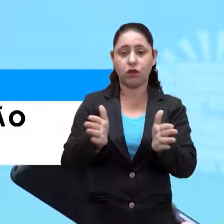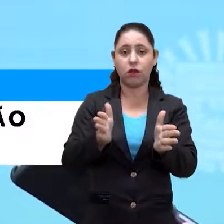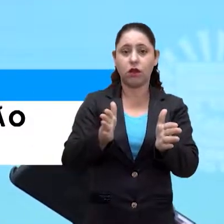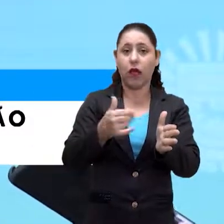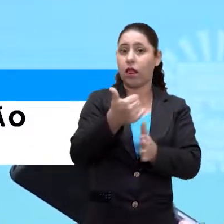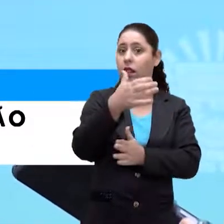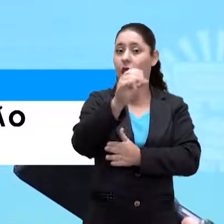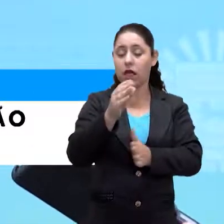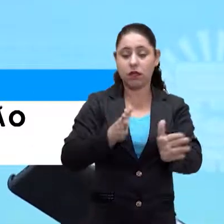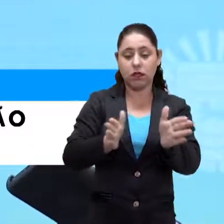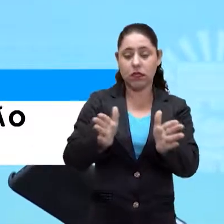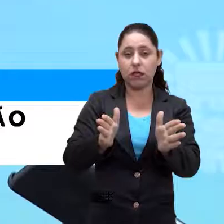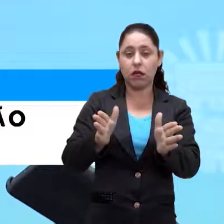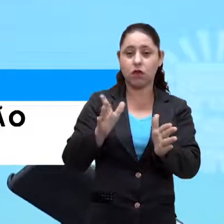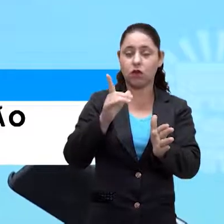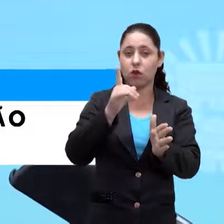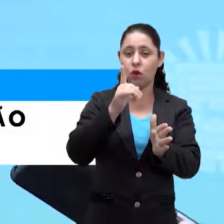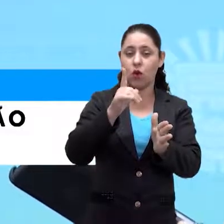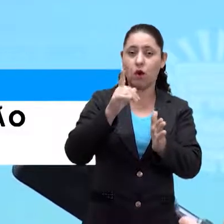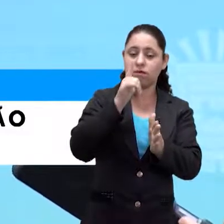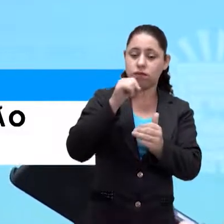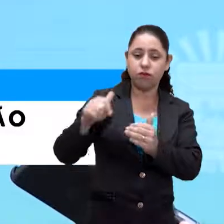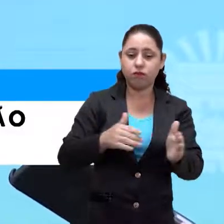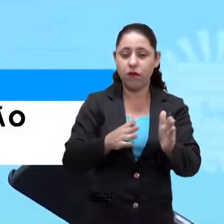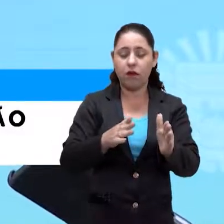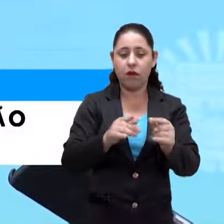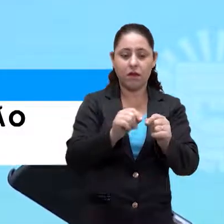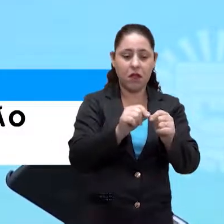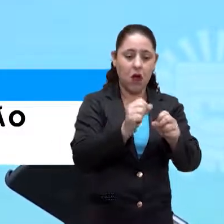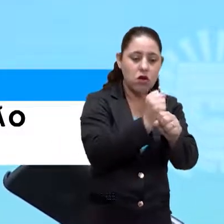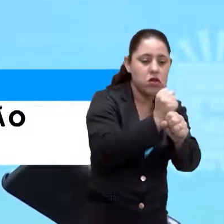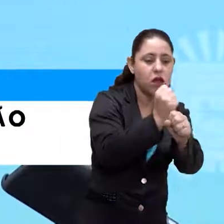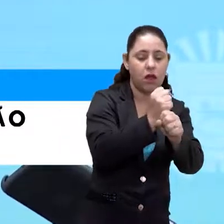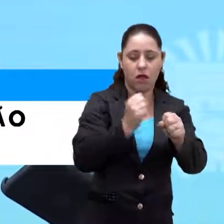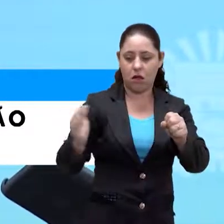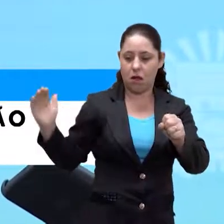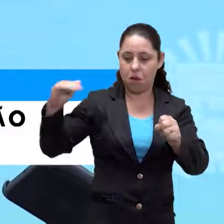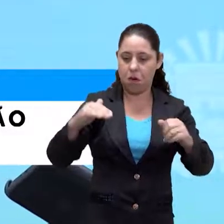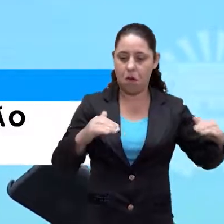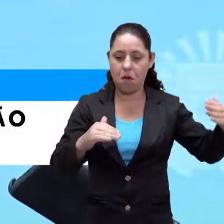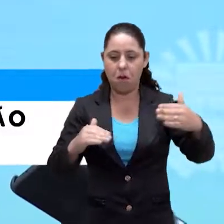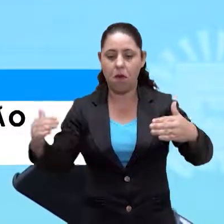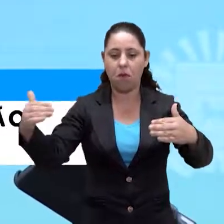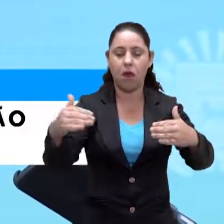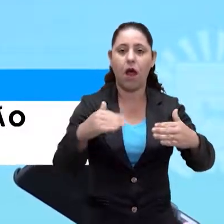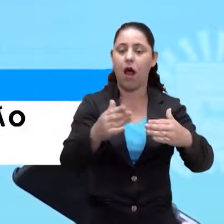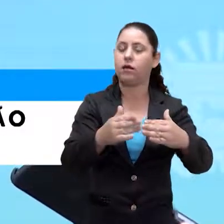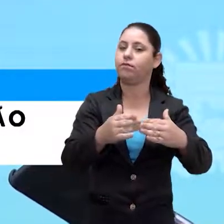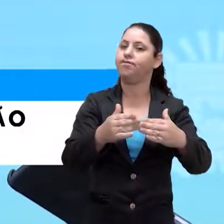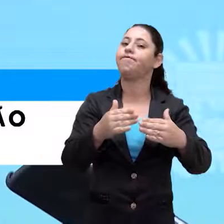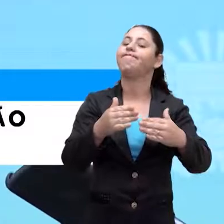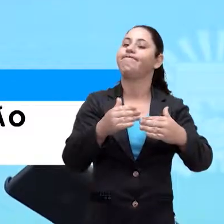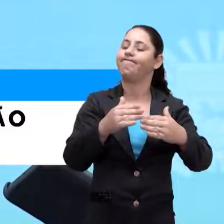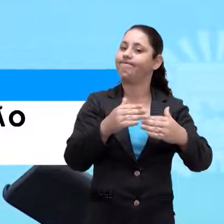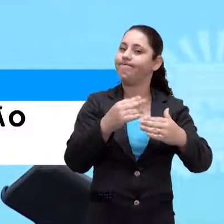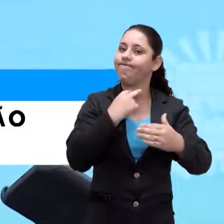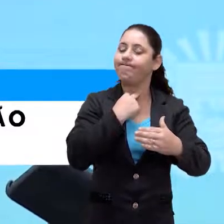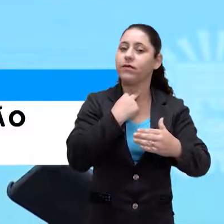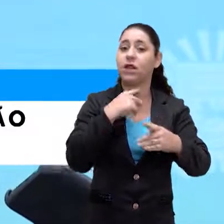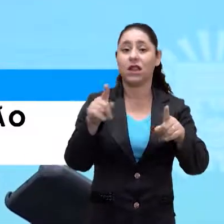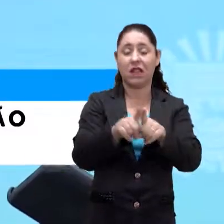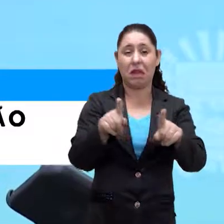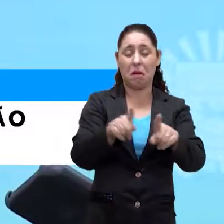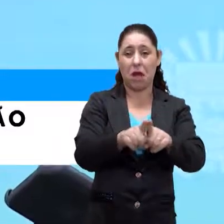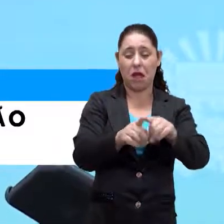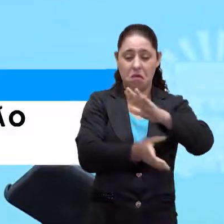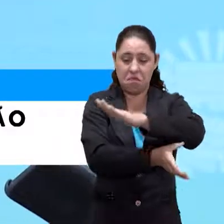acessos para o rio. Então, põe um deckzinho e vai fazendo, e está virando um troço que é incontrolável. Fora